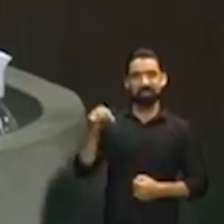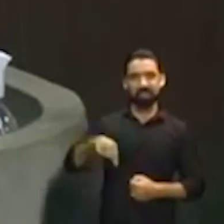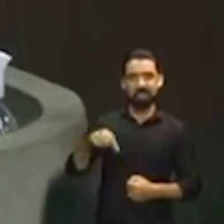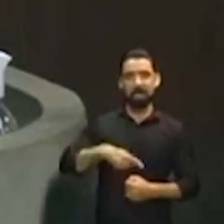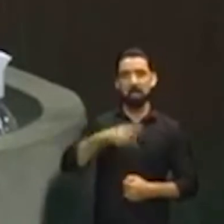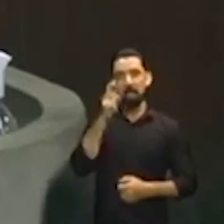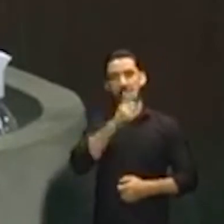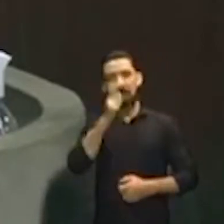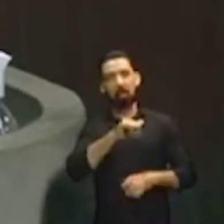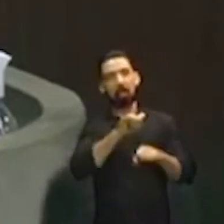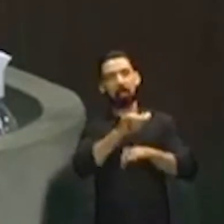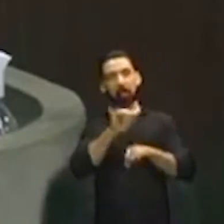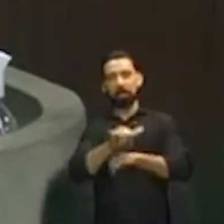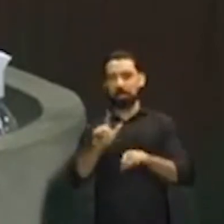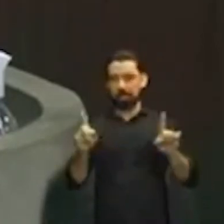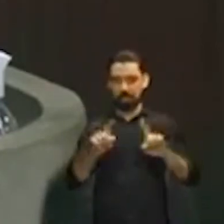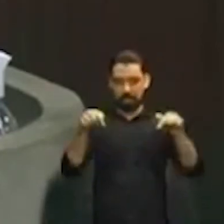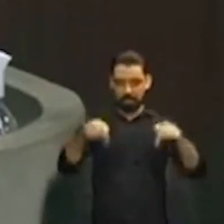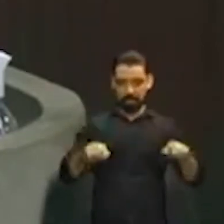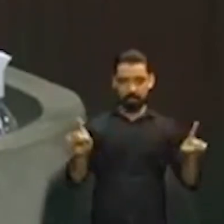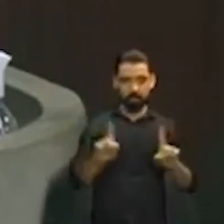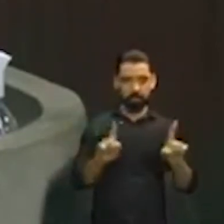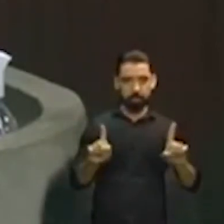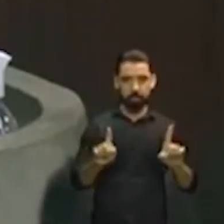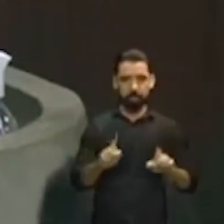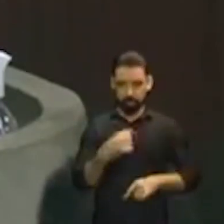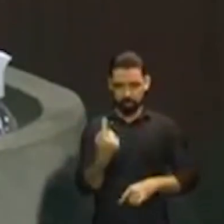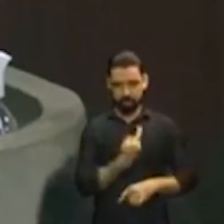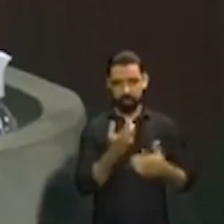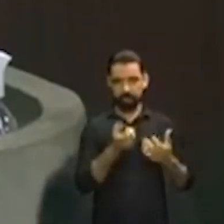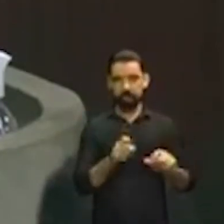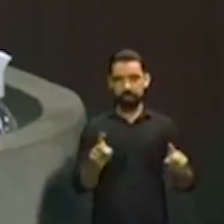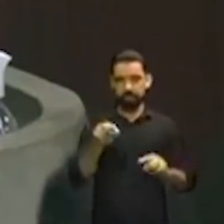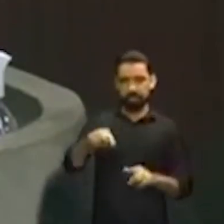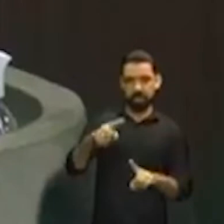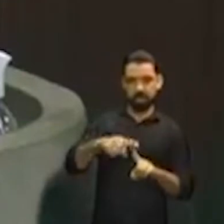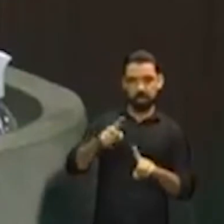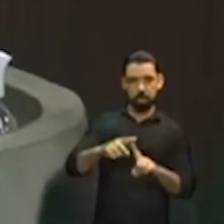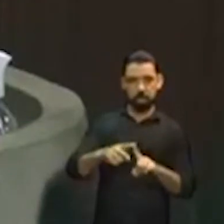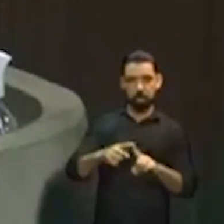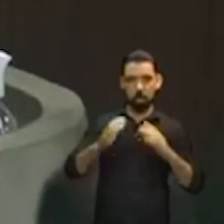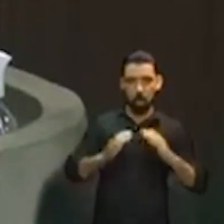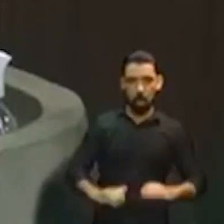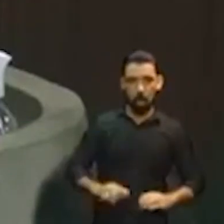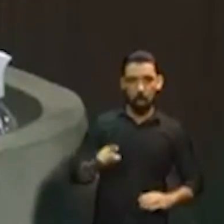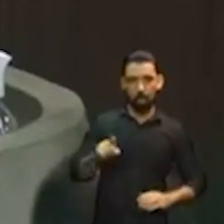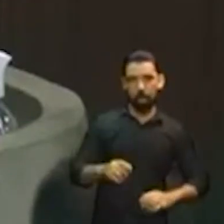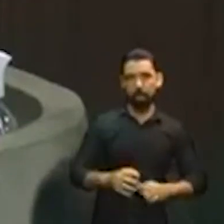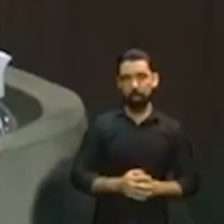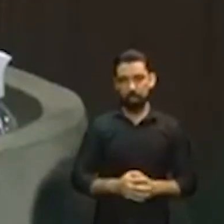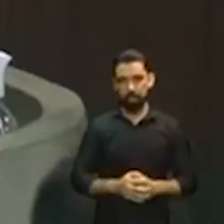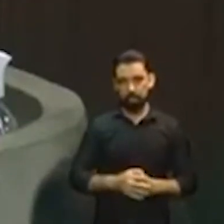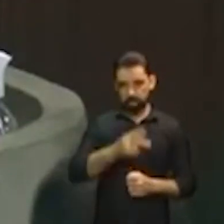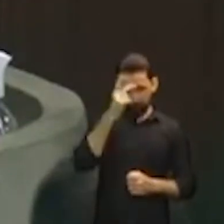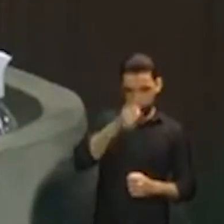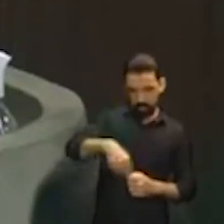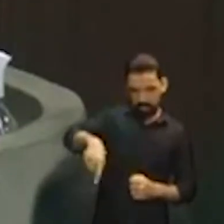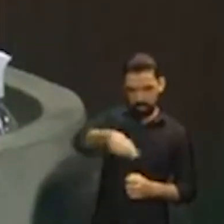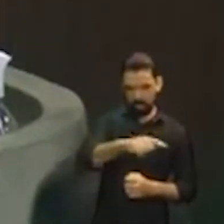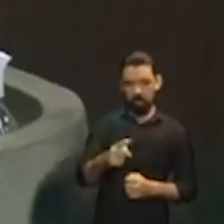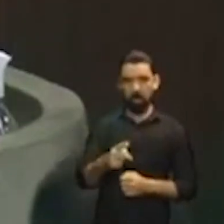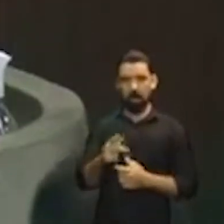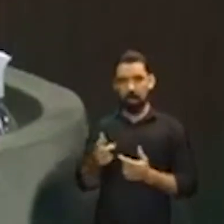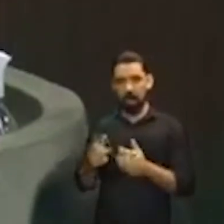nós não vamos admitir bravata aqui nessa tribuna, nós não vamos admitir esse tipo de comportamento, entendeu? Desses